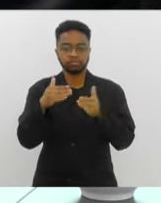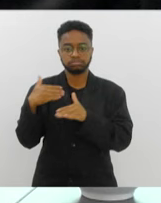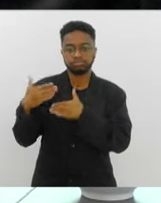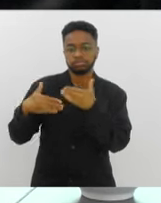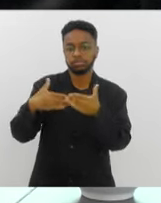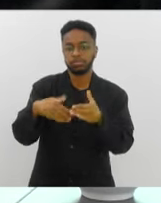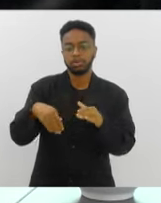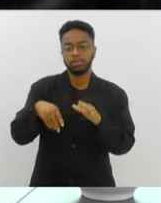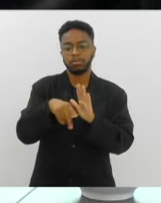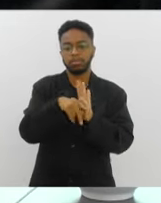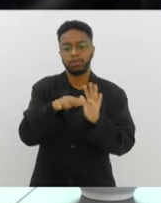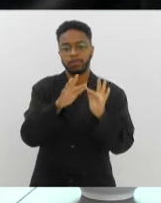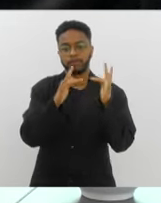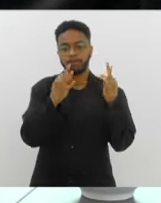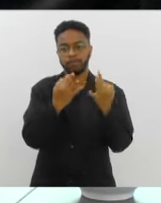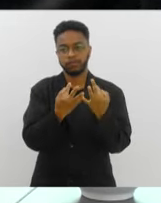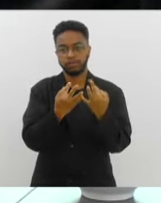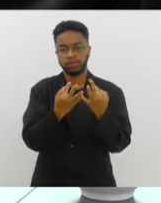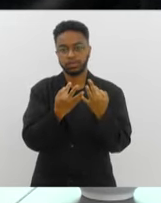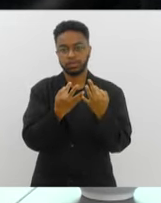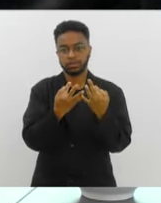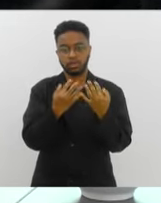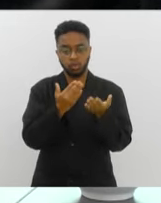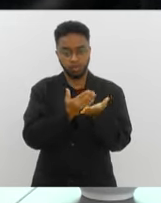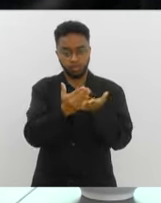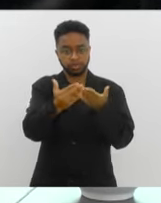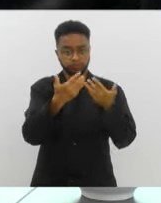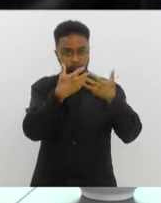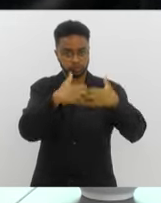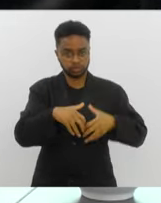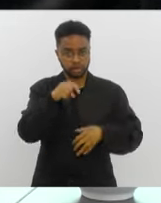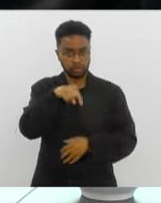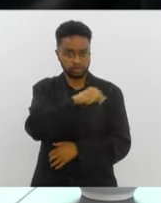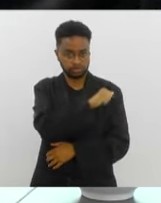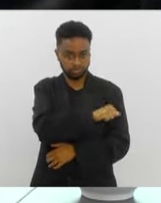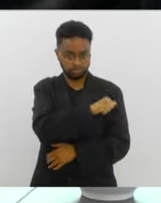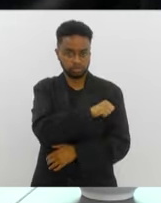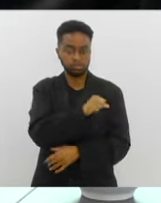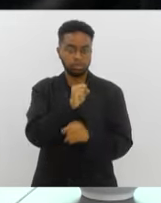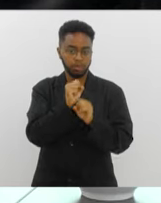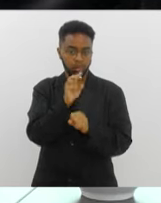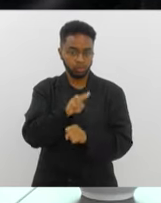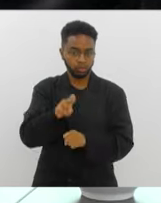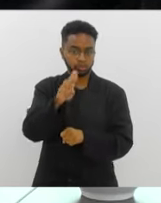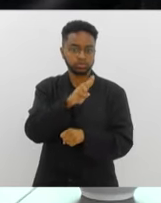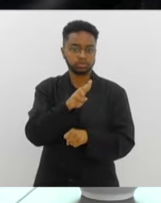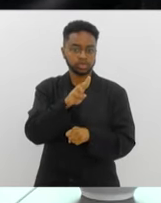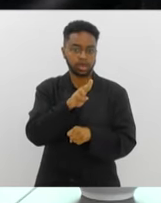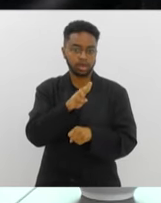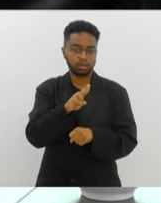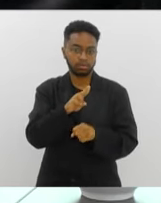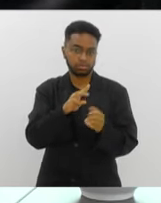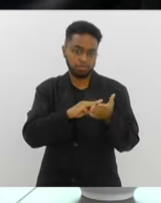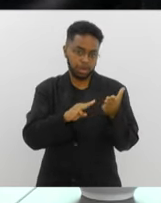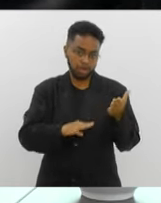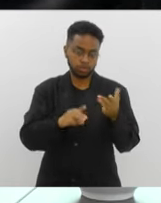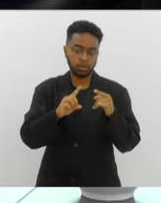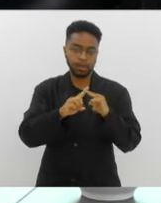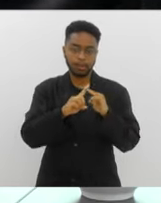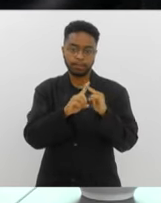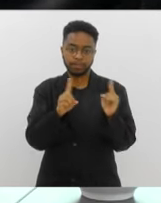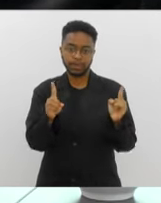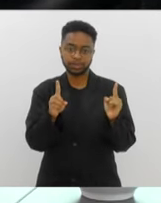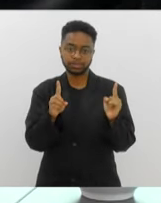desenvolvimento educacional de suas famílias, estejam funcionando, estejam utilizando esse método de forma